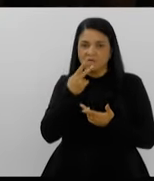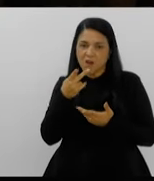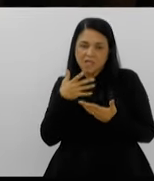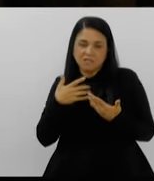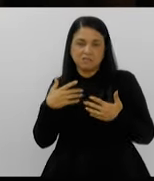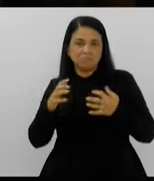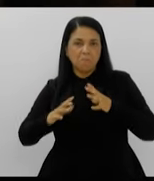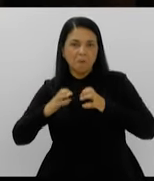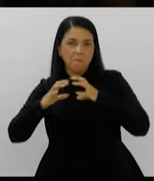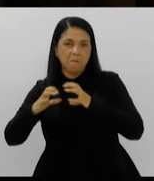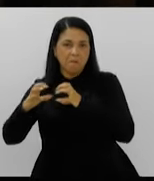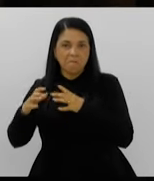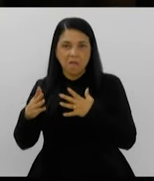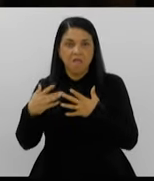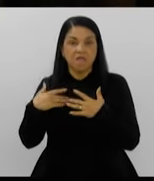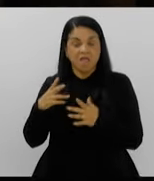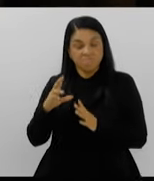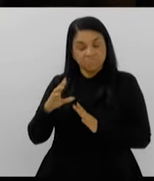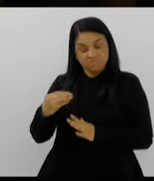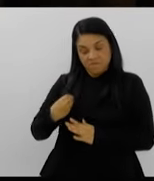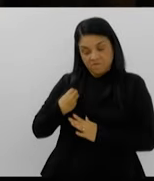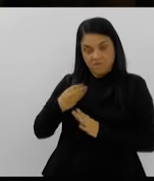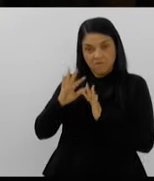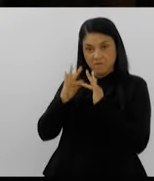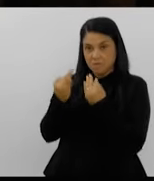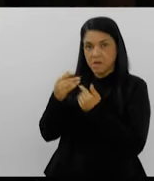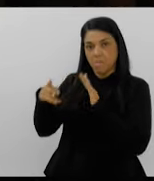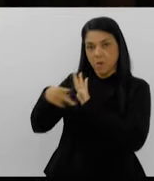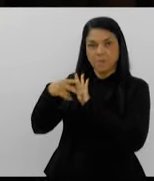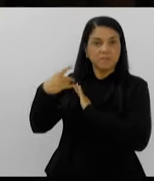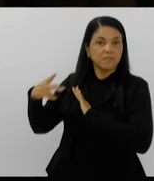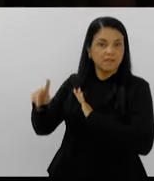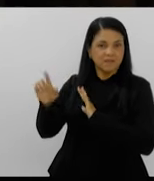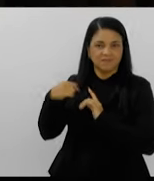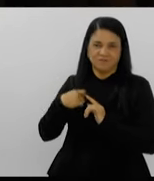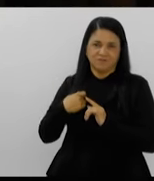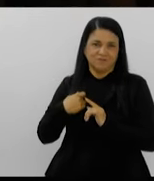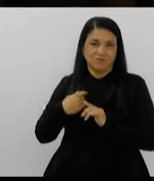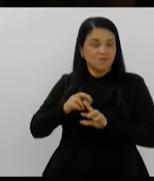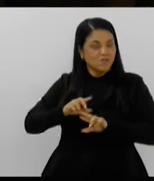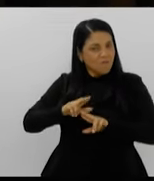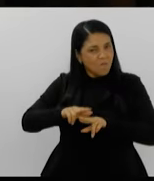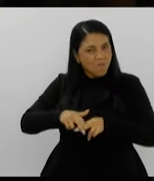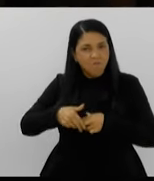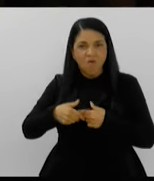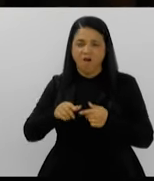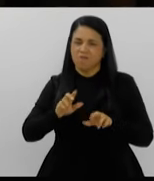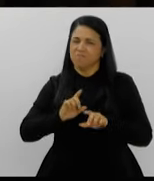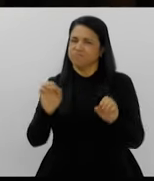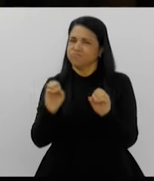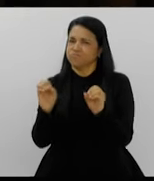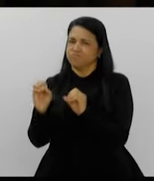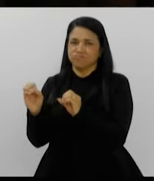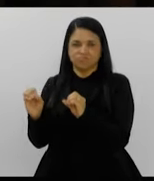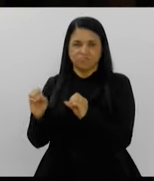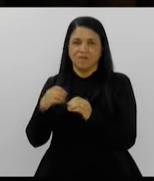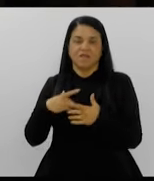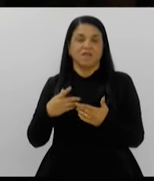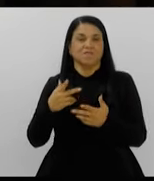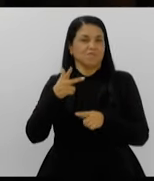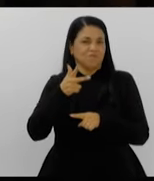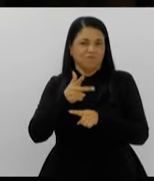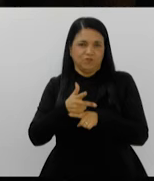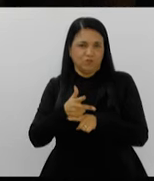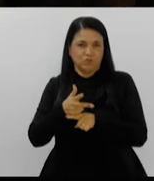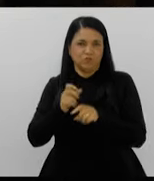vida familiar do cara. Mas não foi por conta disso, não. Não foi por conta de lascívia nos vídeos pornográficos do Pedro Paulo, não foi por